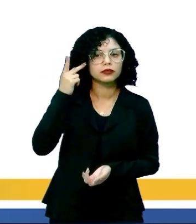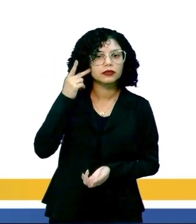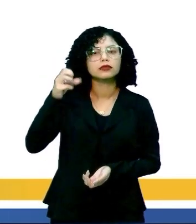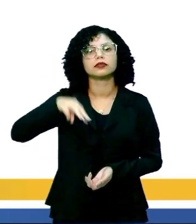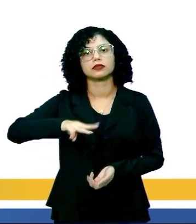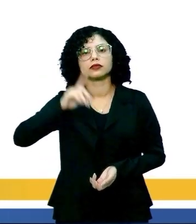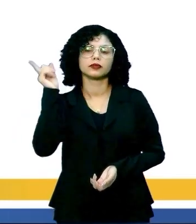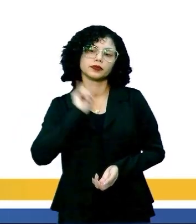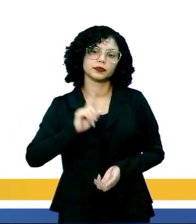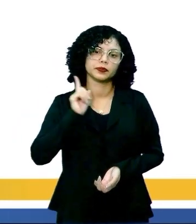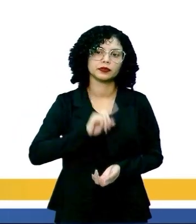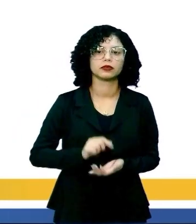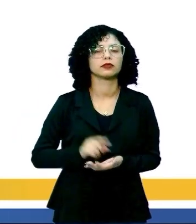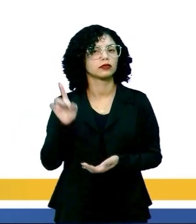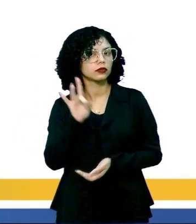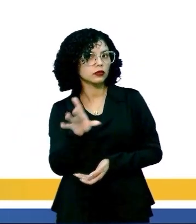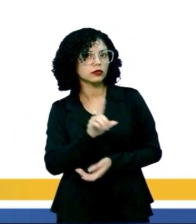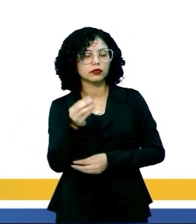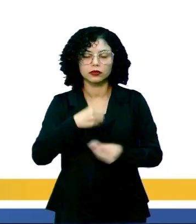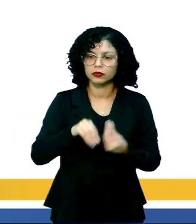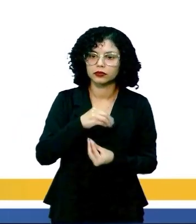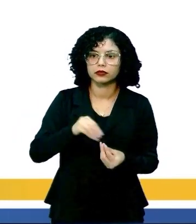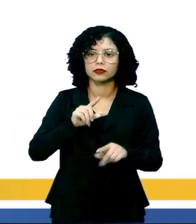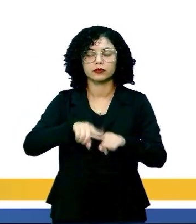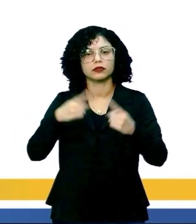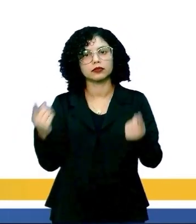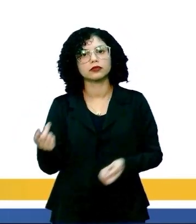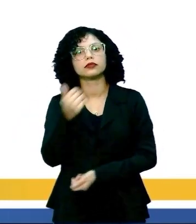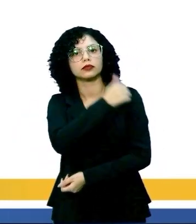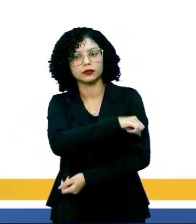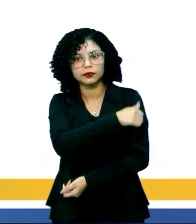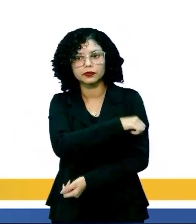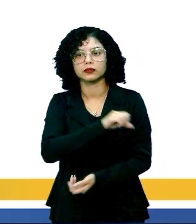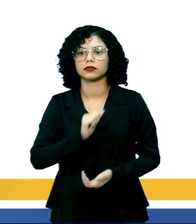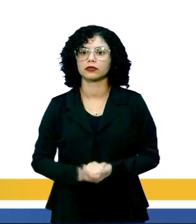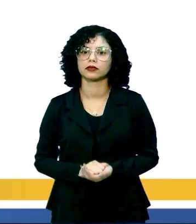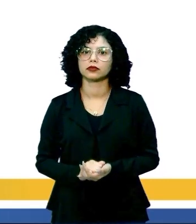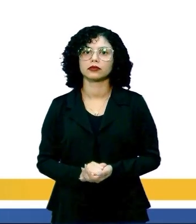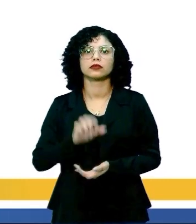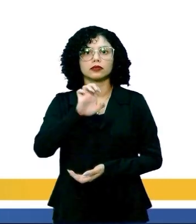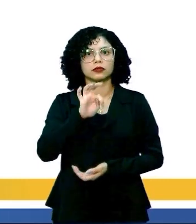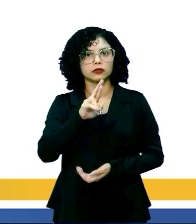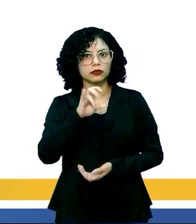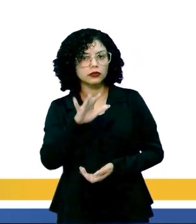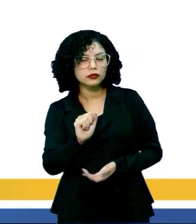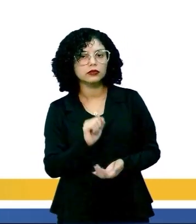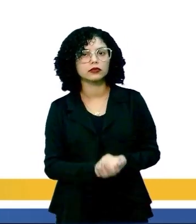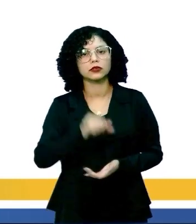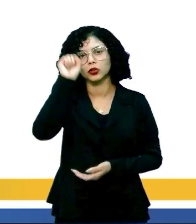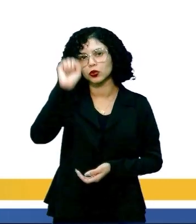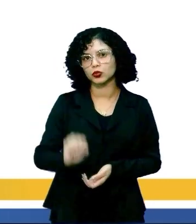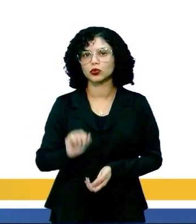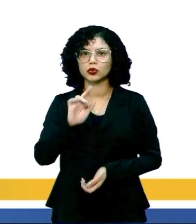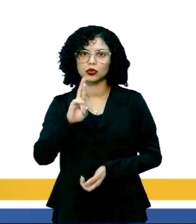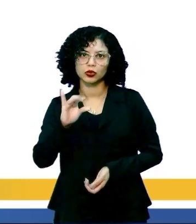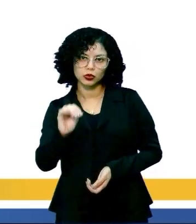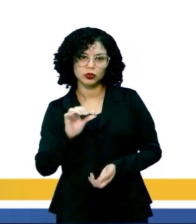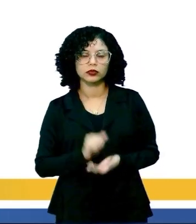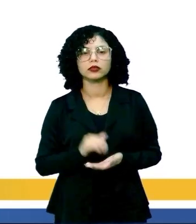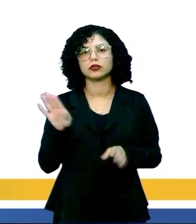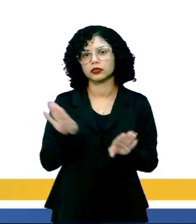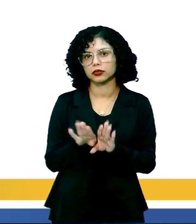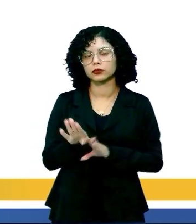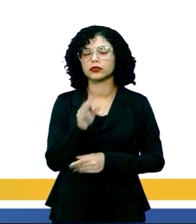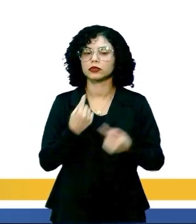Minas Gerais, né, gente? Que estava envolvido. Rio de Janeiro, Espírito Santo, Rio Grande do Sul também se envolveram